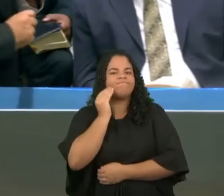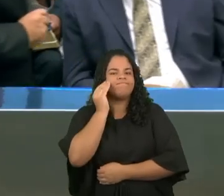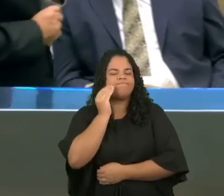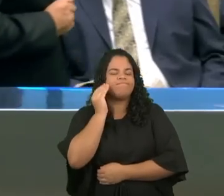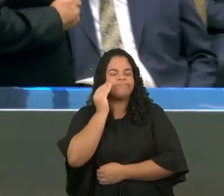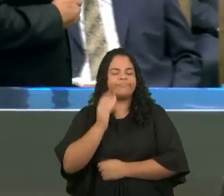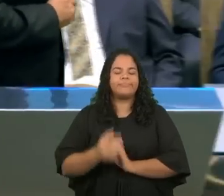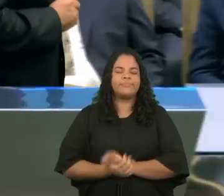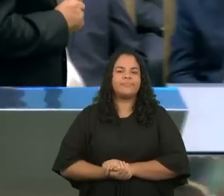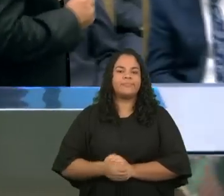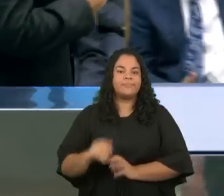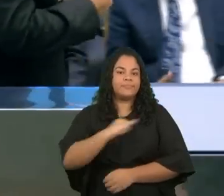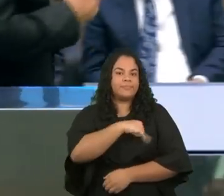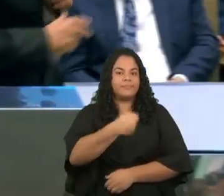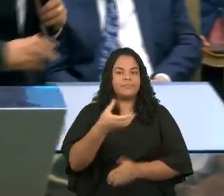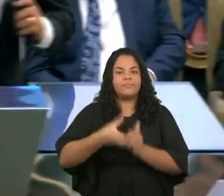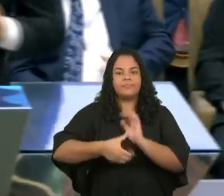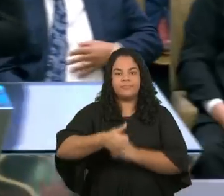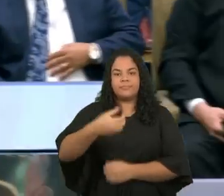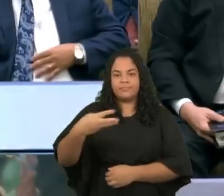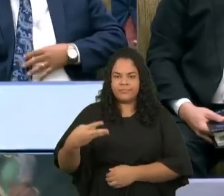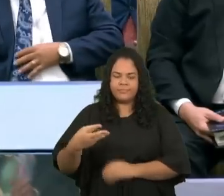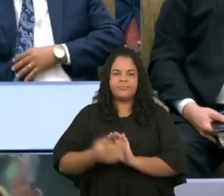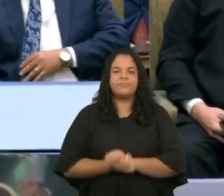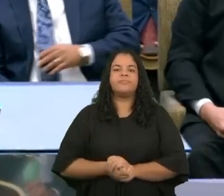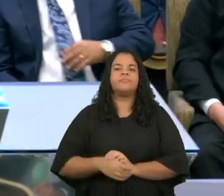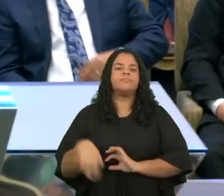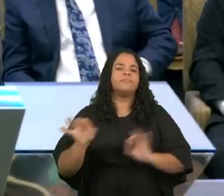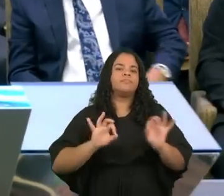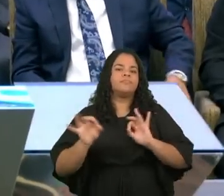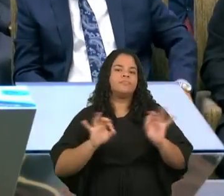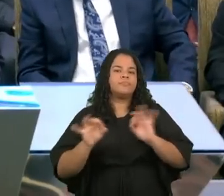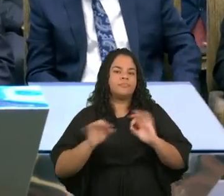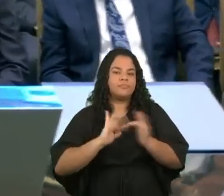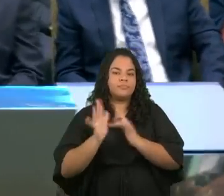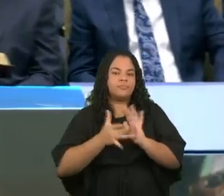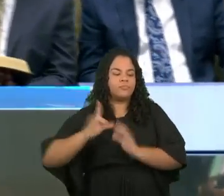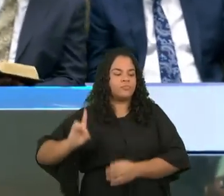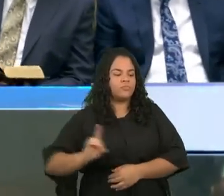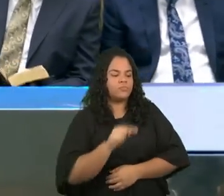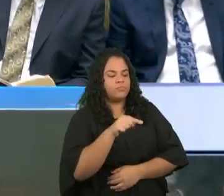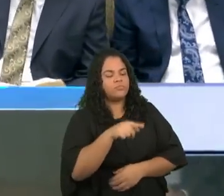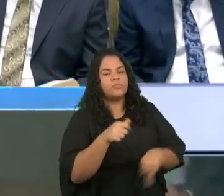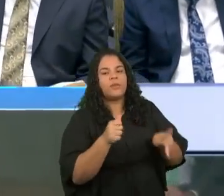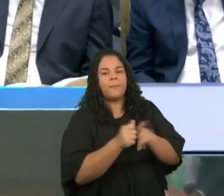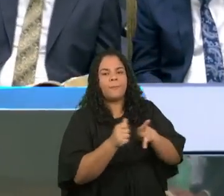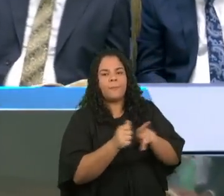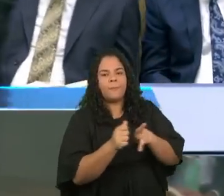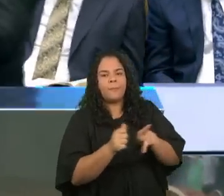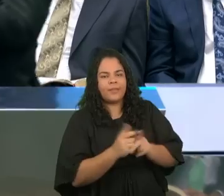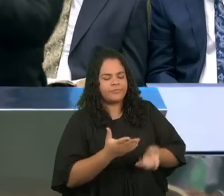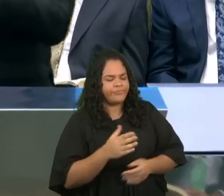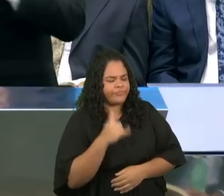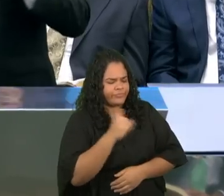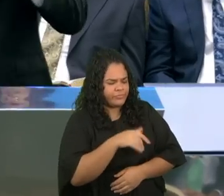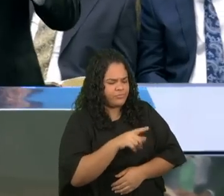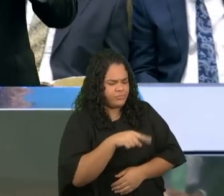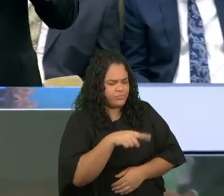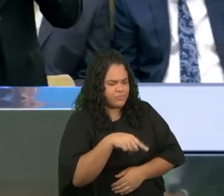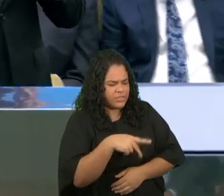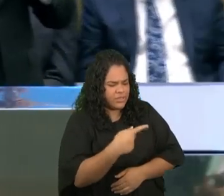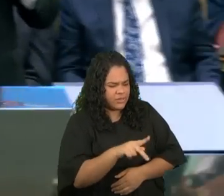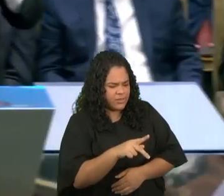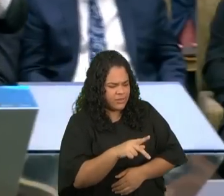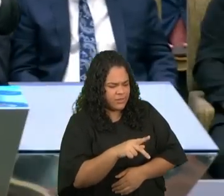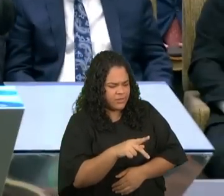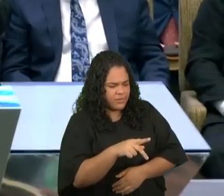agora, ele disse assim, quando foi lavar os pés de Pedro, ele disse assim: ô Pedro, eu vou te lavar os pés. Senhor, Pedro era aquele tipo do